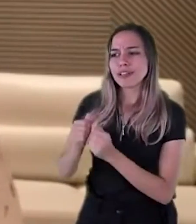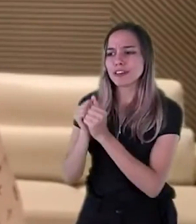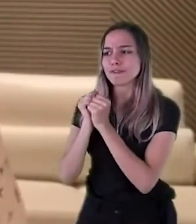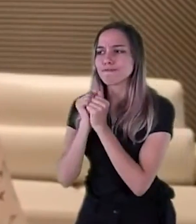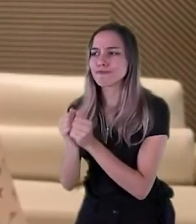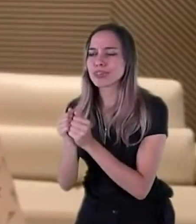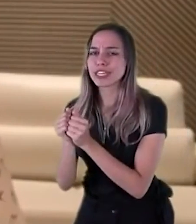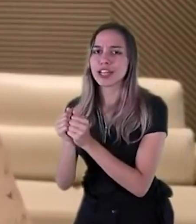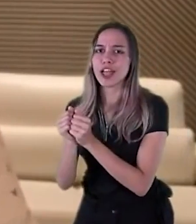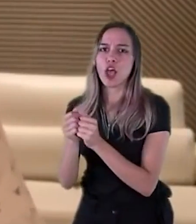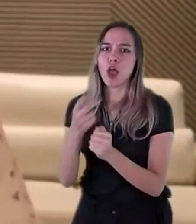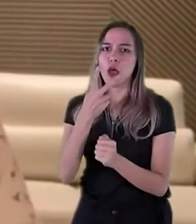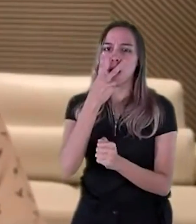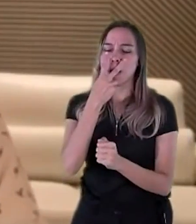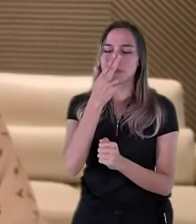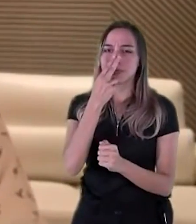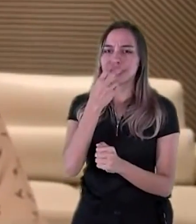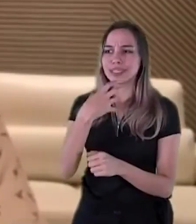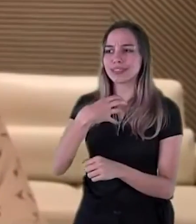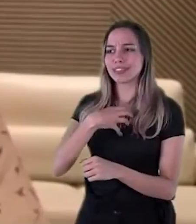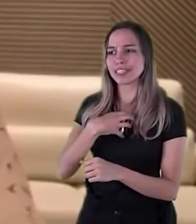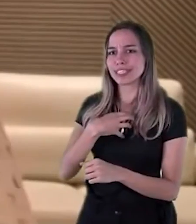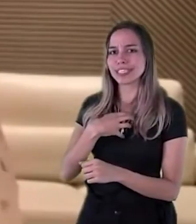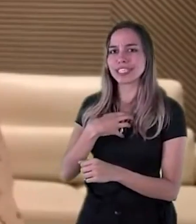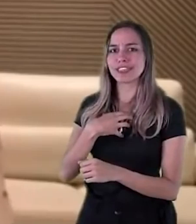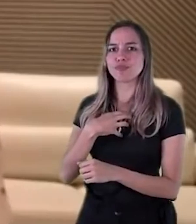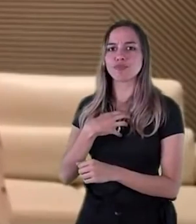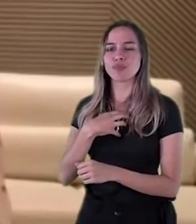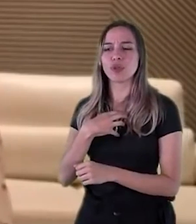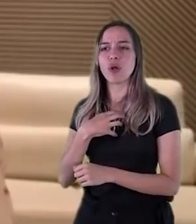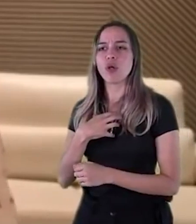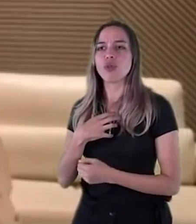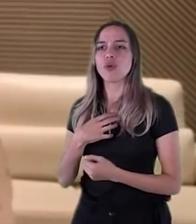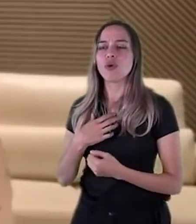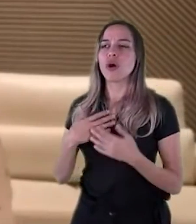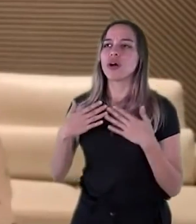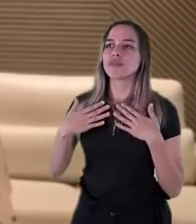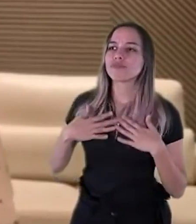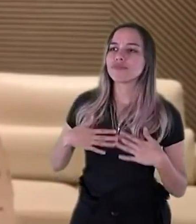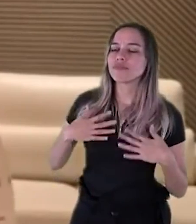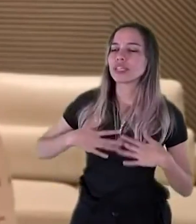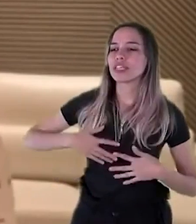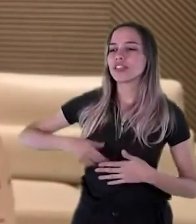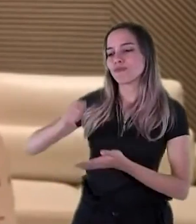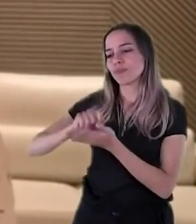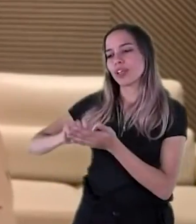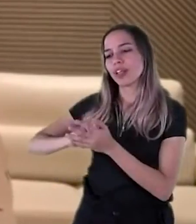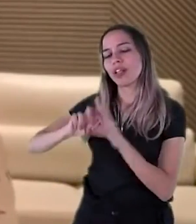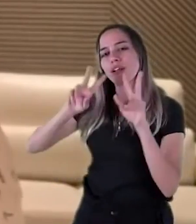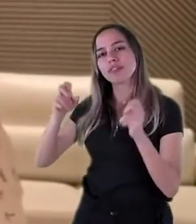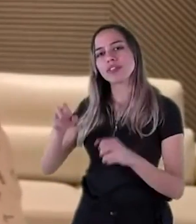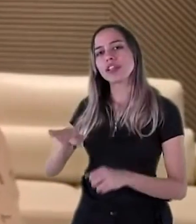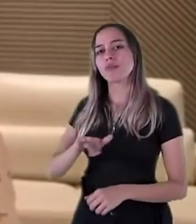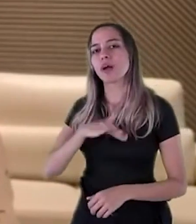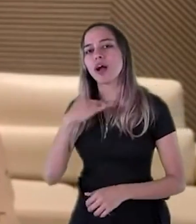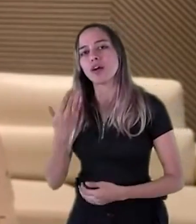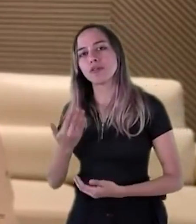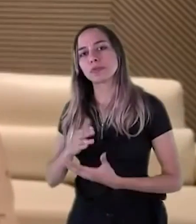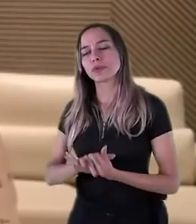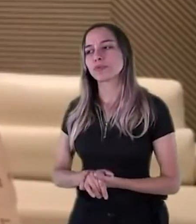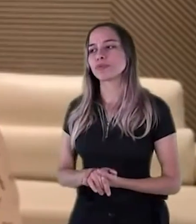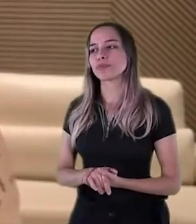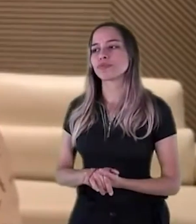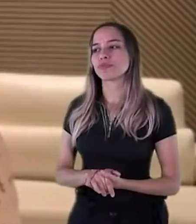sinto confortável em falar dela e escrever sobre ela. Porque eu tenho pavor de explorar